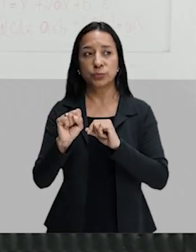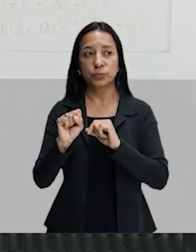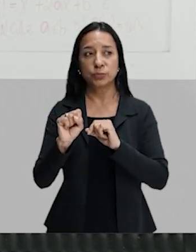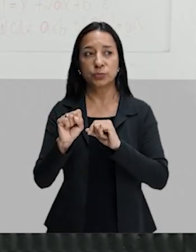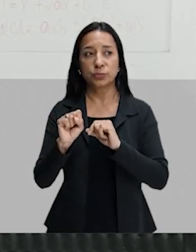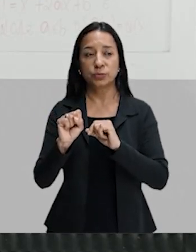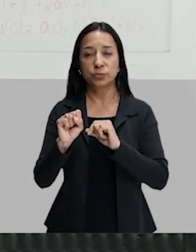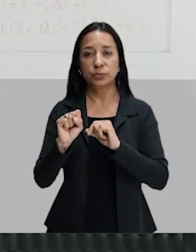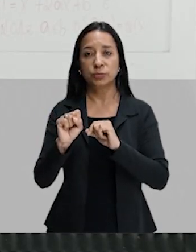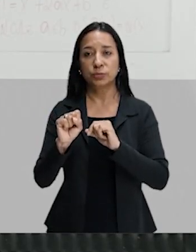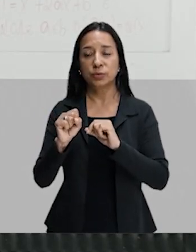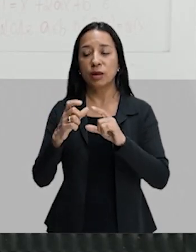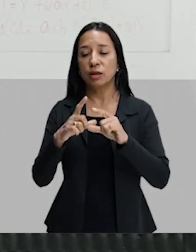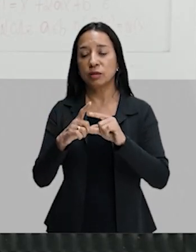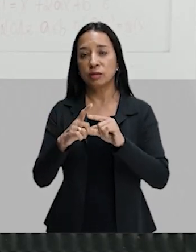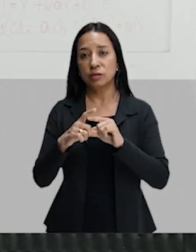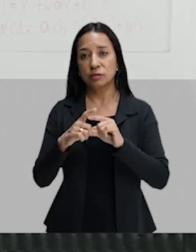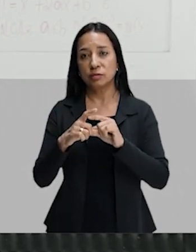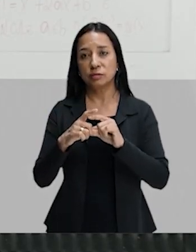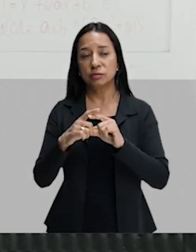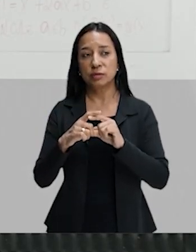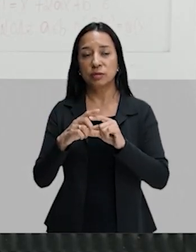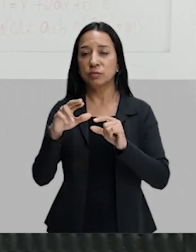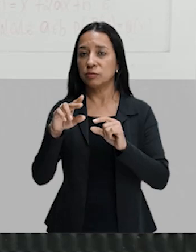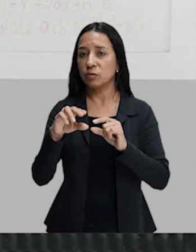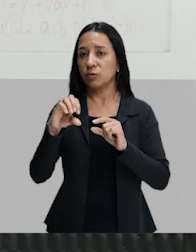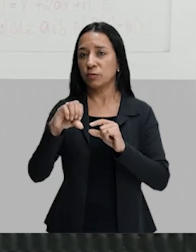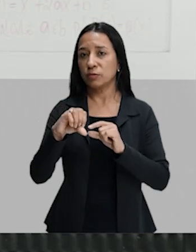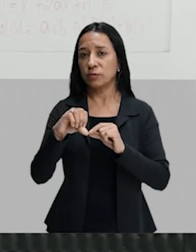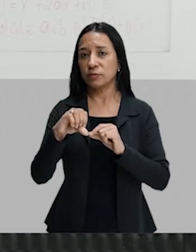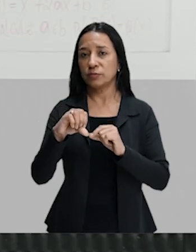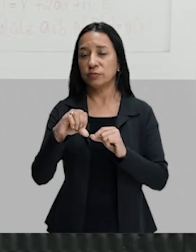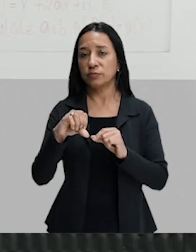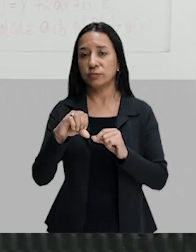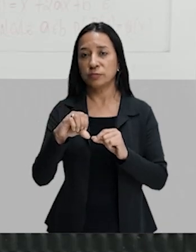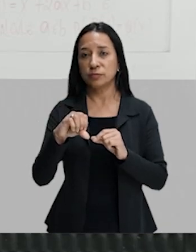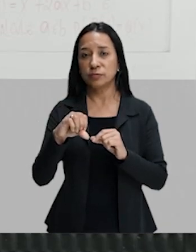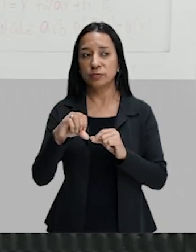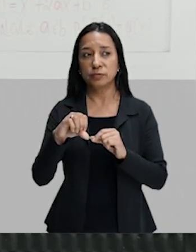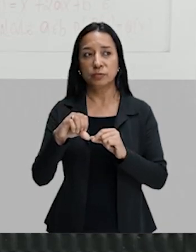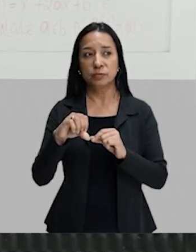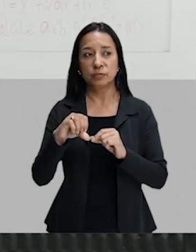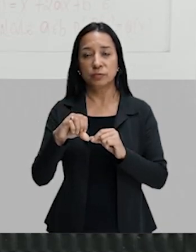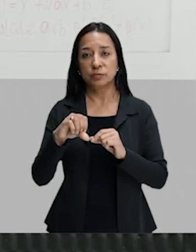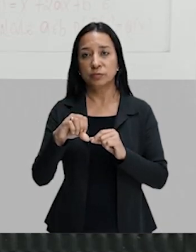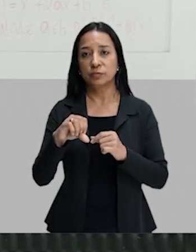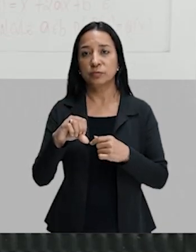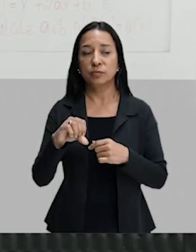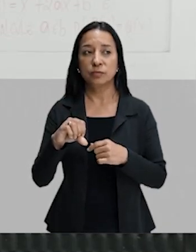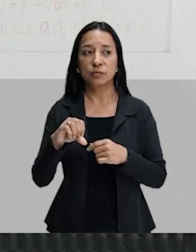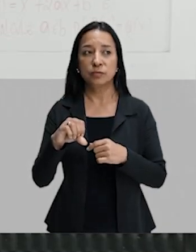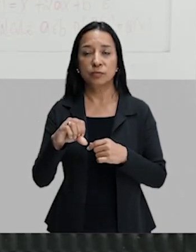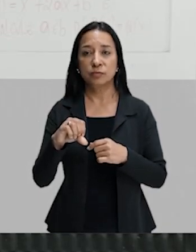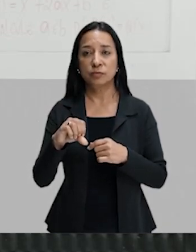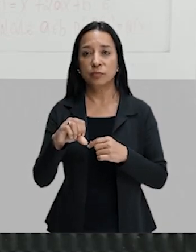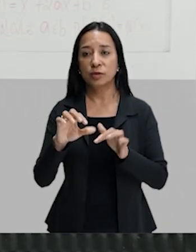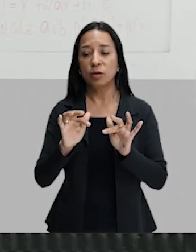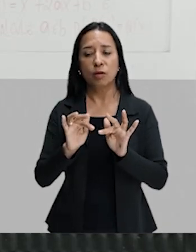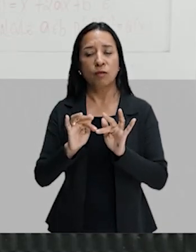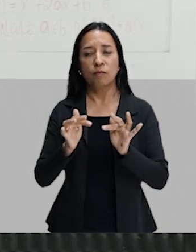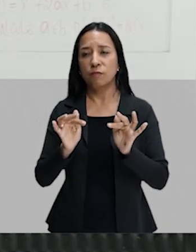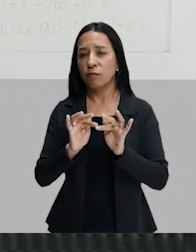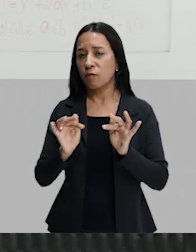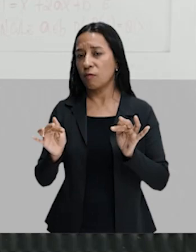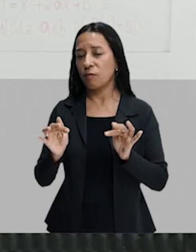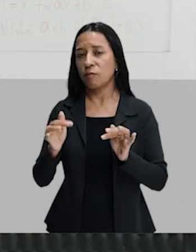que o delta vai ser igual a 9. Isso? Tá? Formulazinha de Bhaskara, eu sei